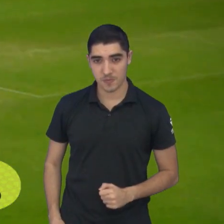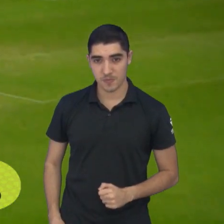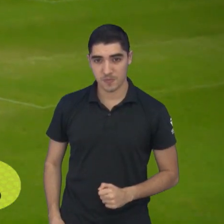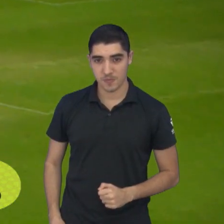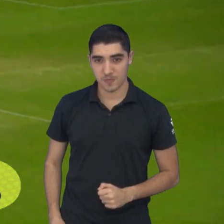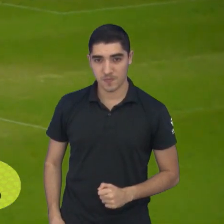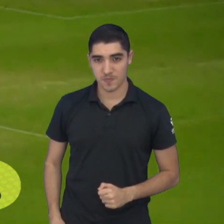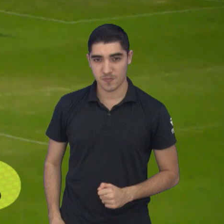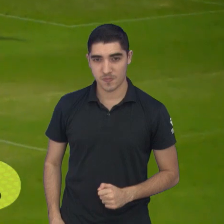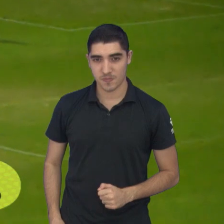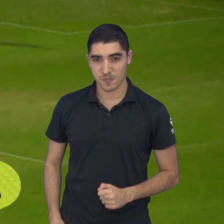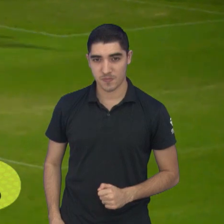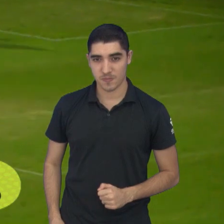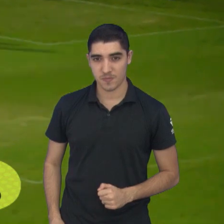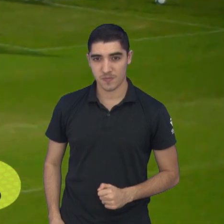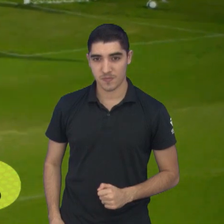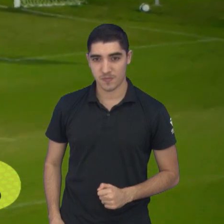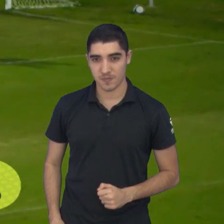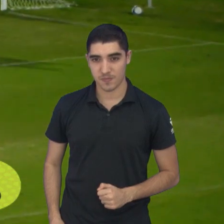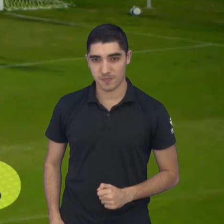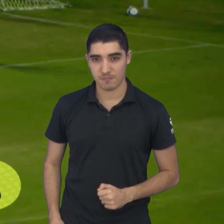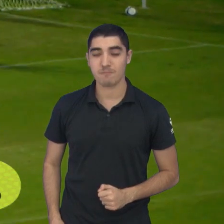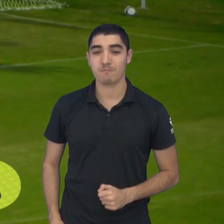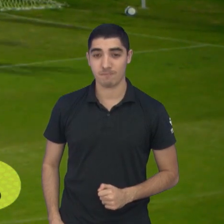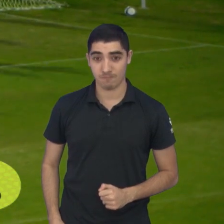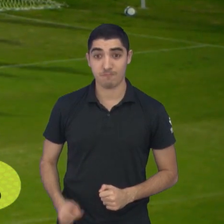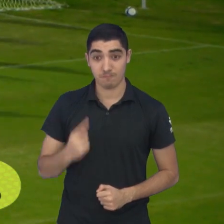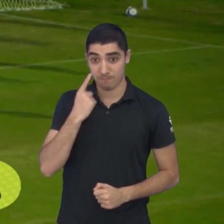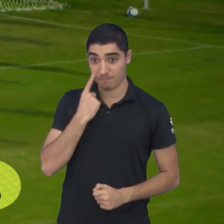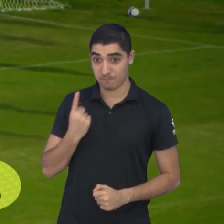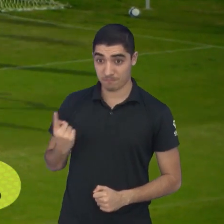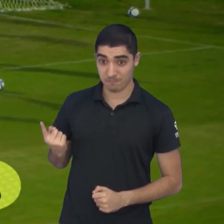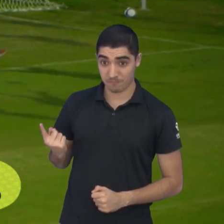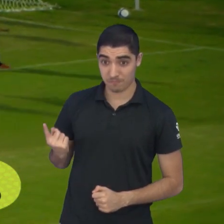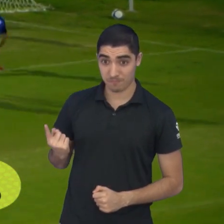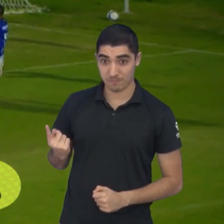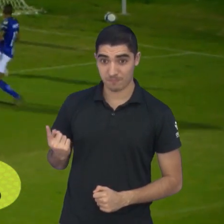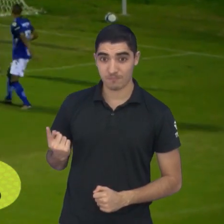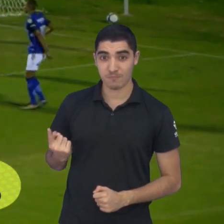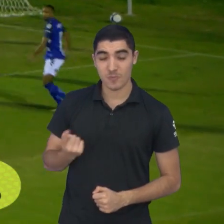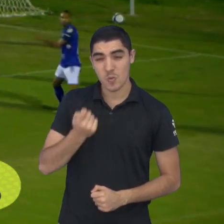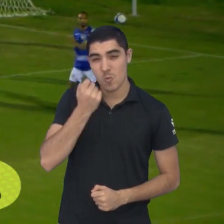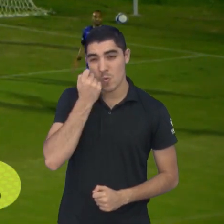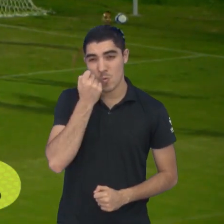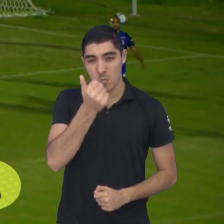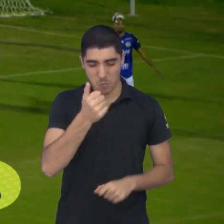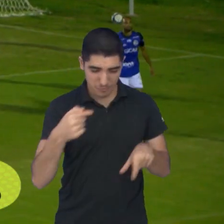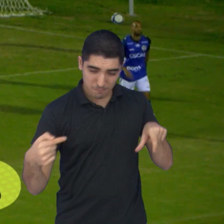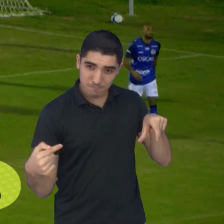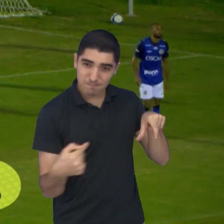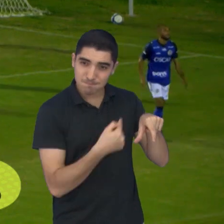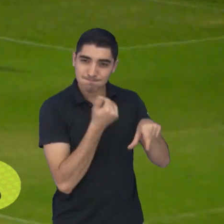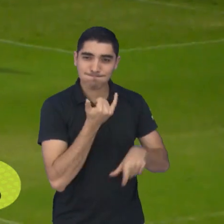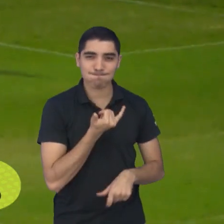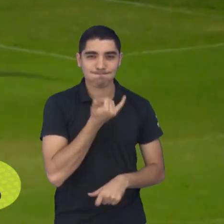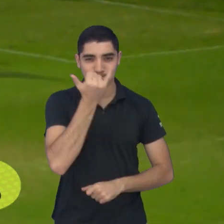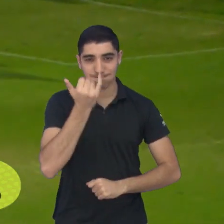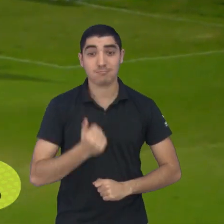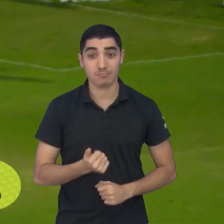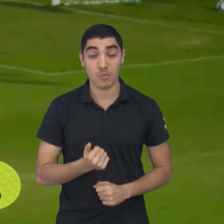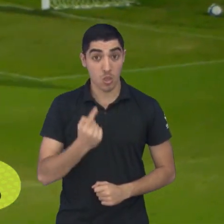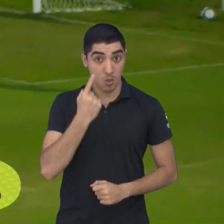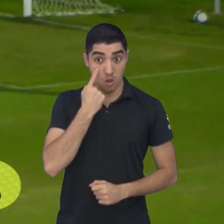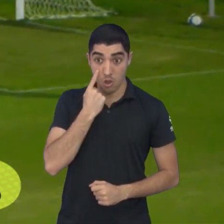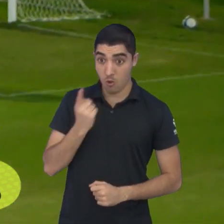rasteira e após confusão dentro da área, Zé Leandro ajeitou para Franco, que perdeu grande oportunidade. No